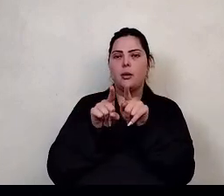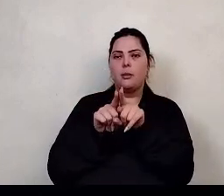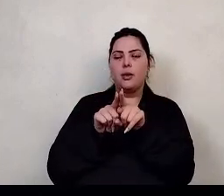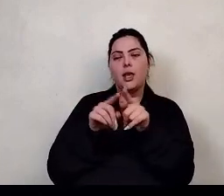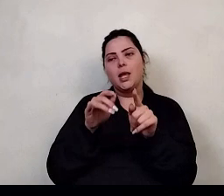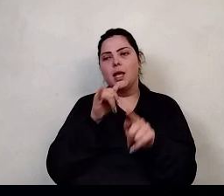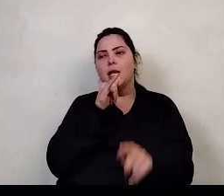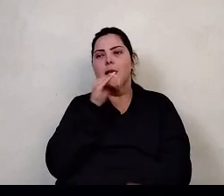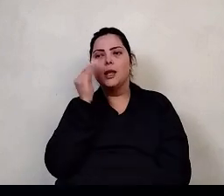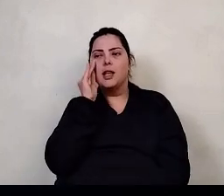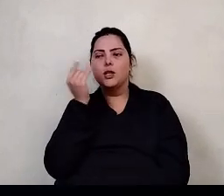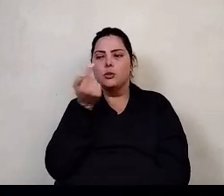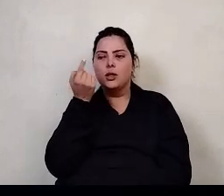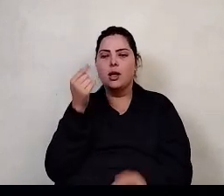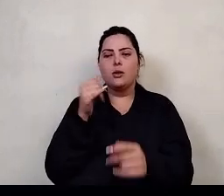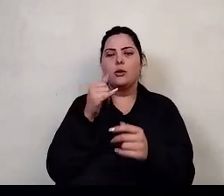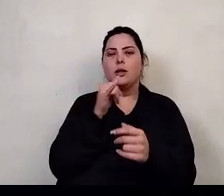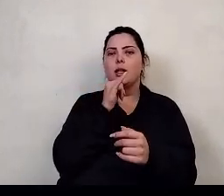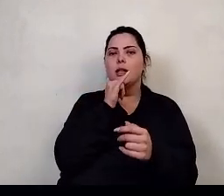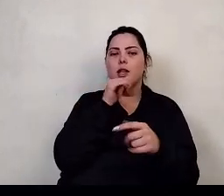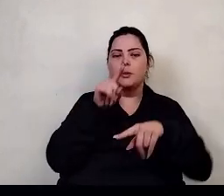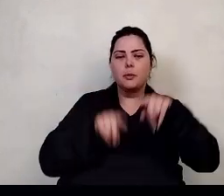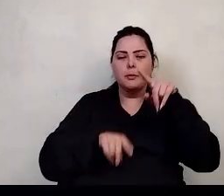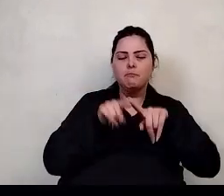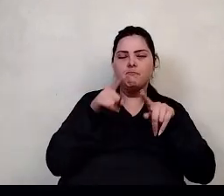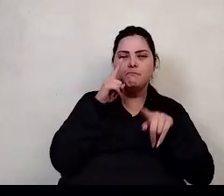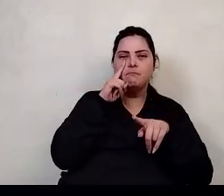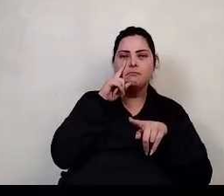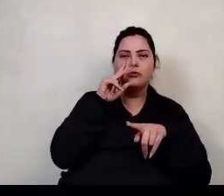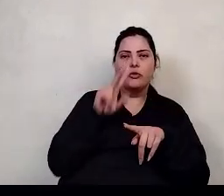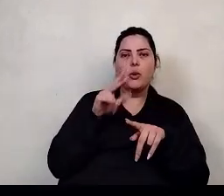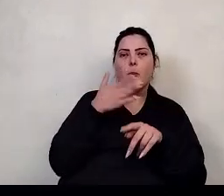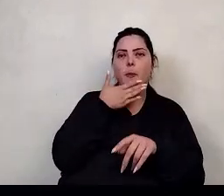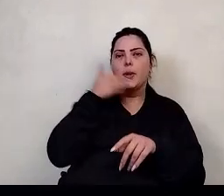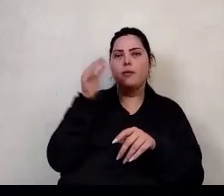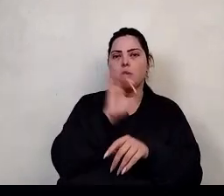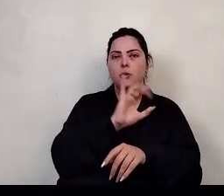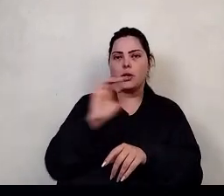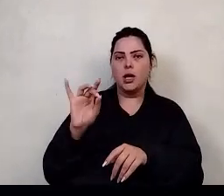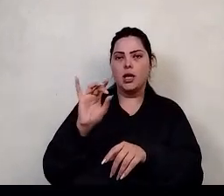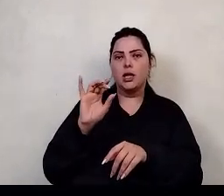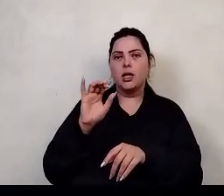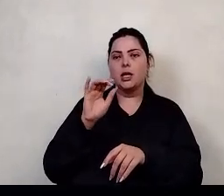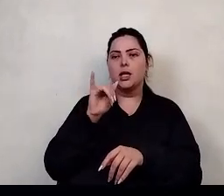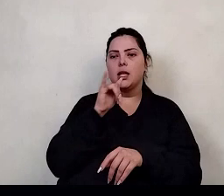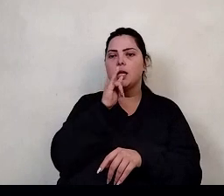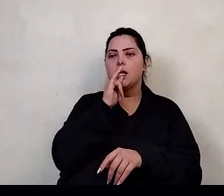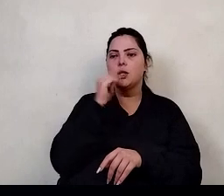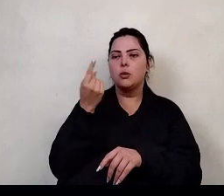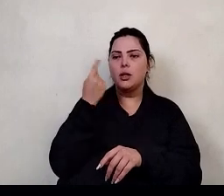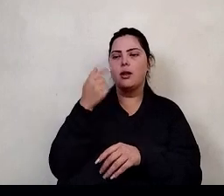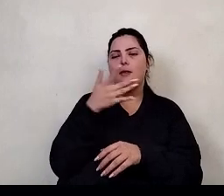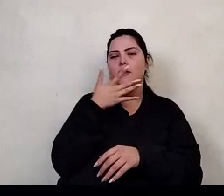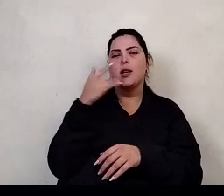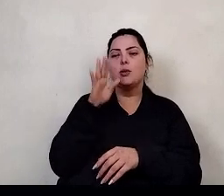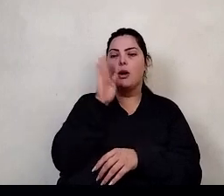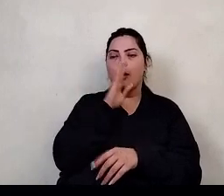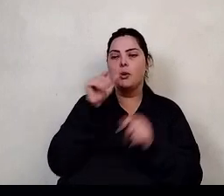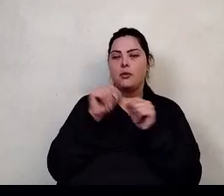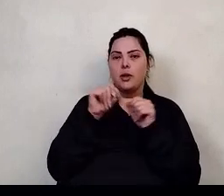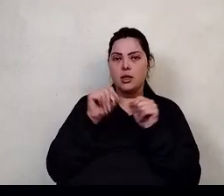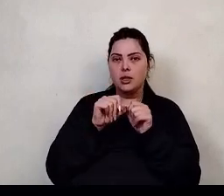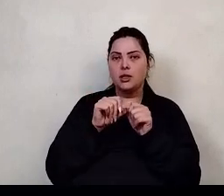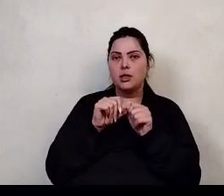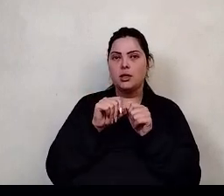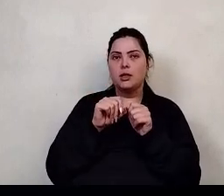de componentes, vamos ver um pouquinho os benefícios e o custo de cada um. O teste unitário, ele é muito mais fácil e rápido de fazer, ele realmente é mais